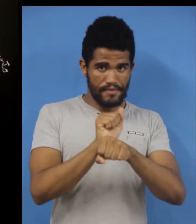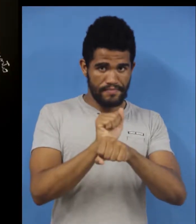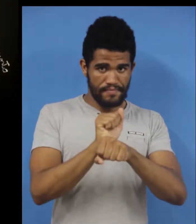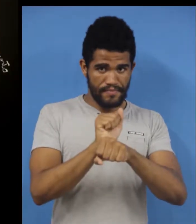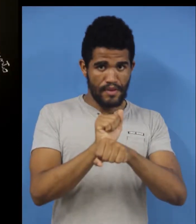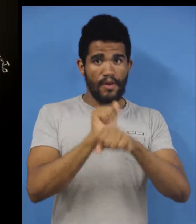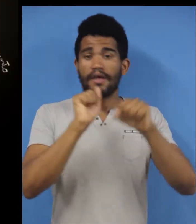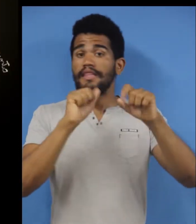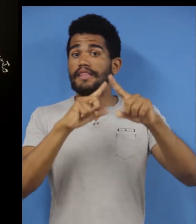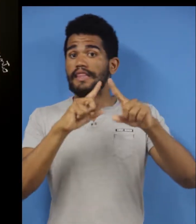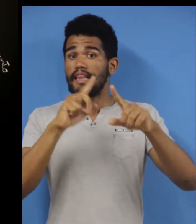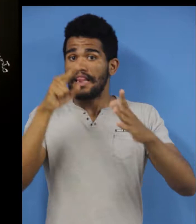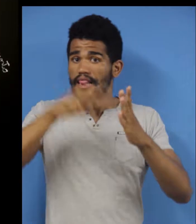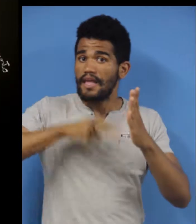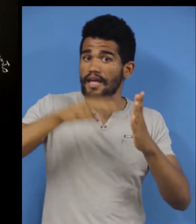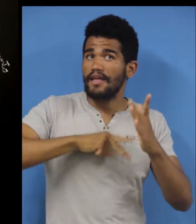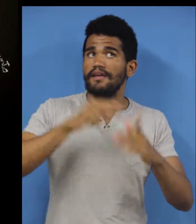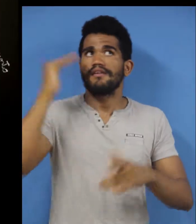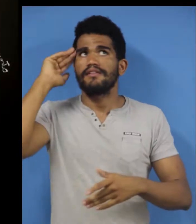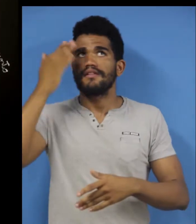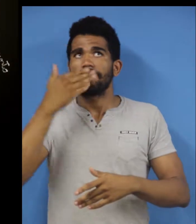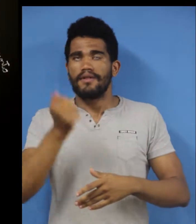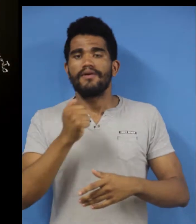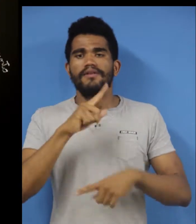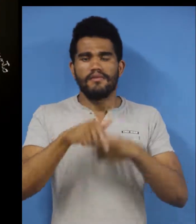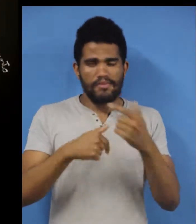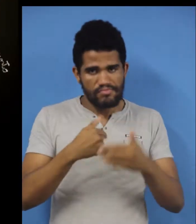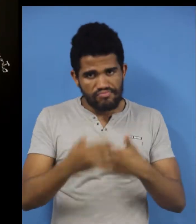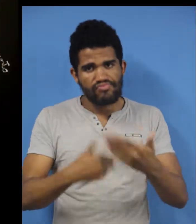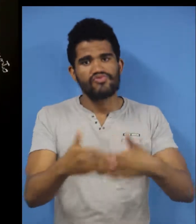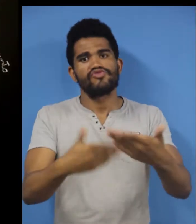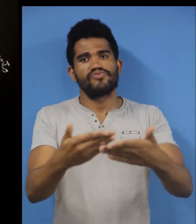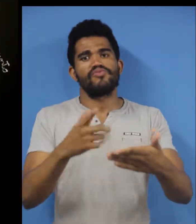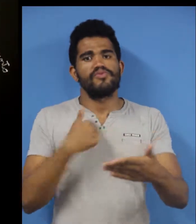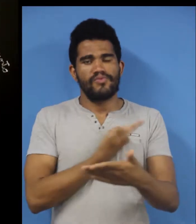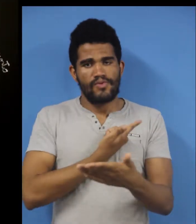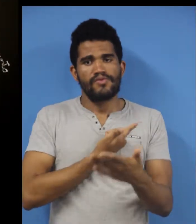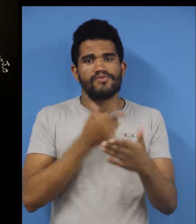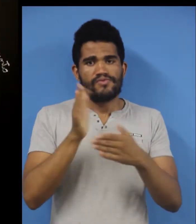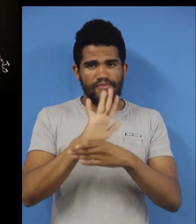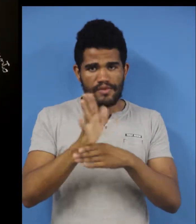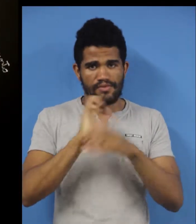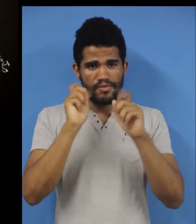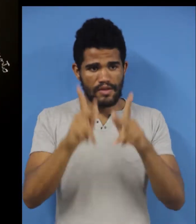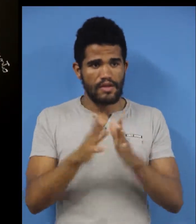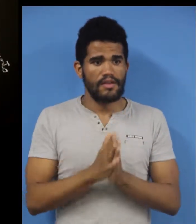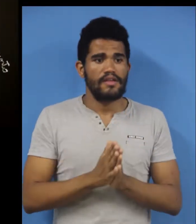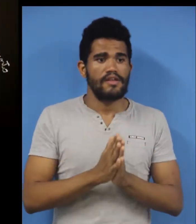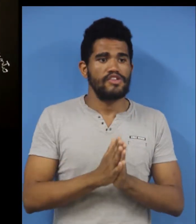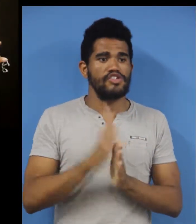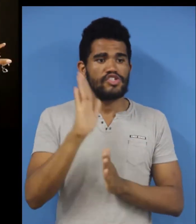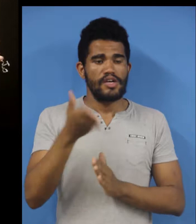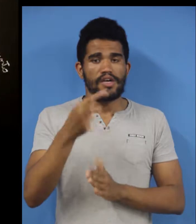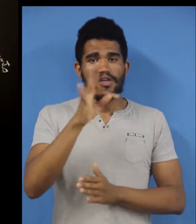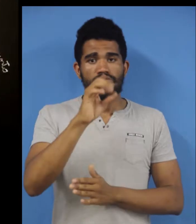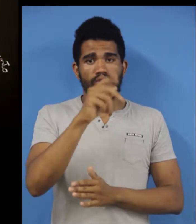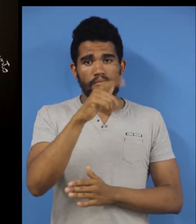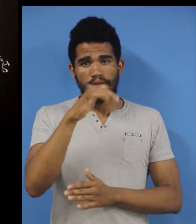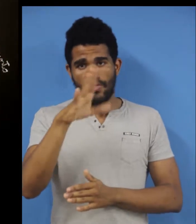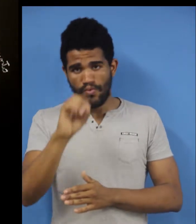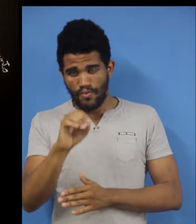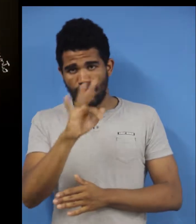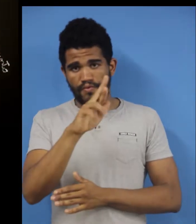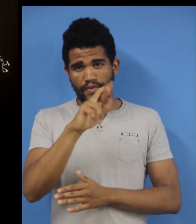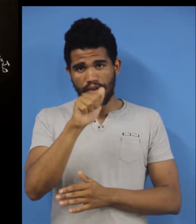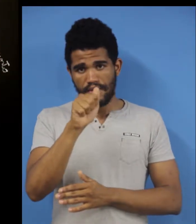pausa, certo? No meu desenvolvimento, leia e entenda melhor toda a divisão que eu fiz em relação ao parágrafo. O meu tópico frasal, ó,